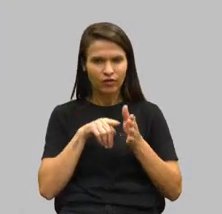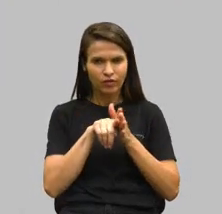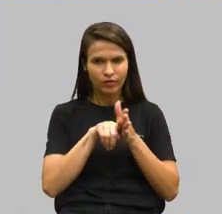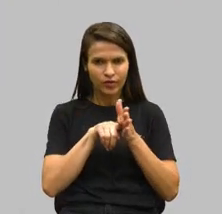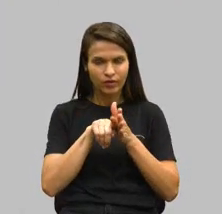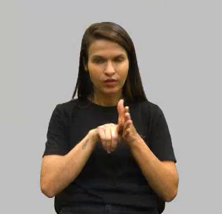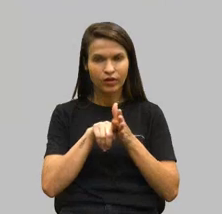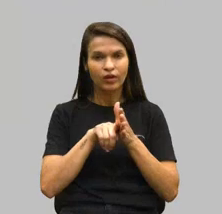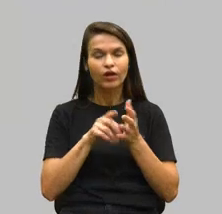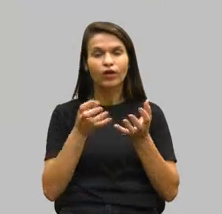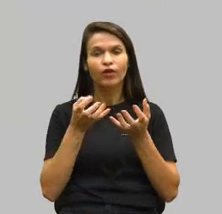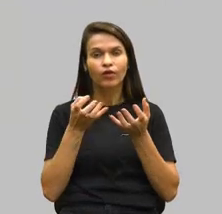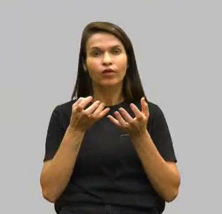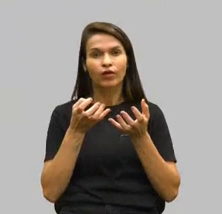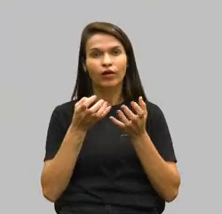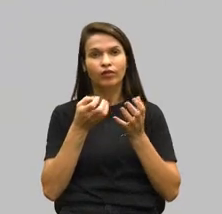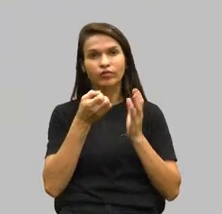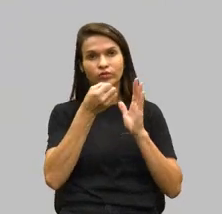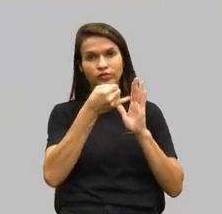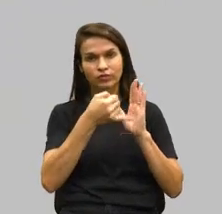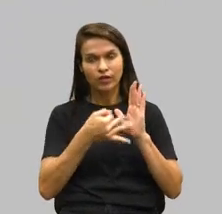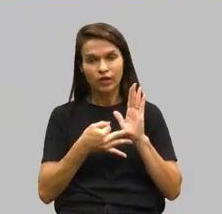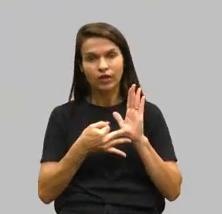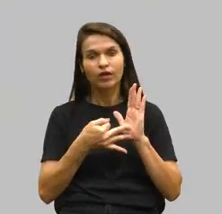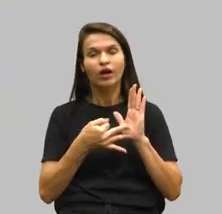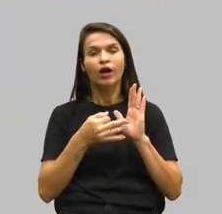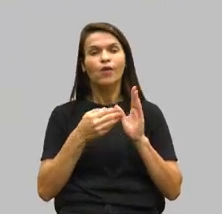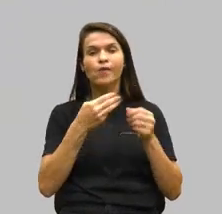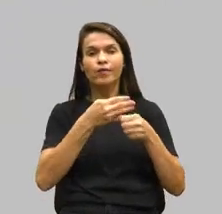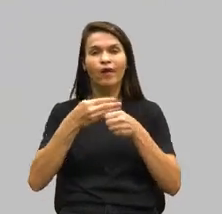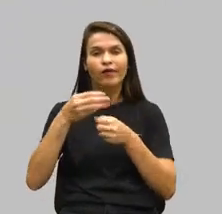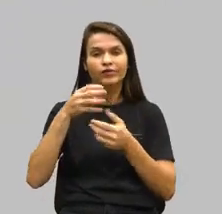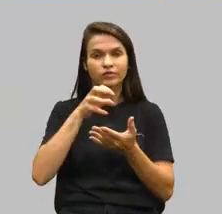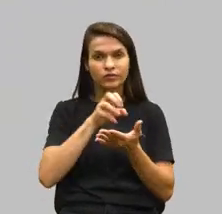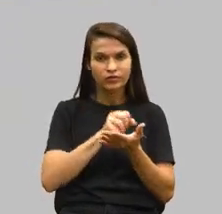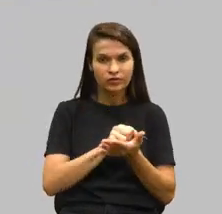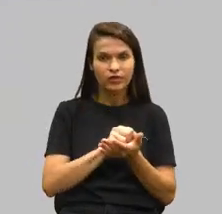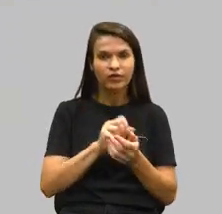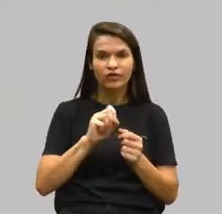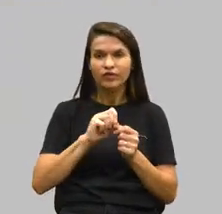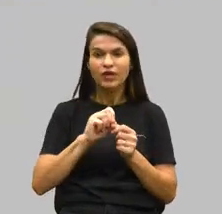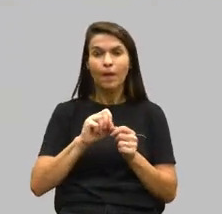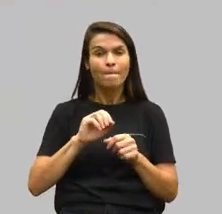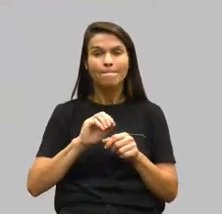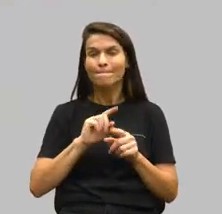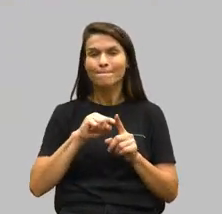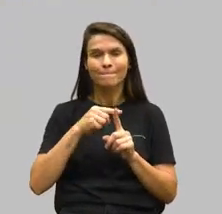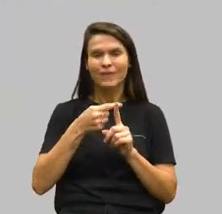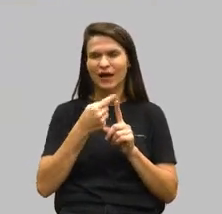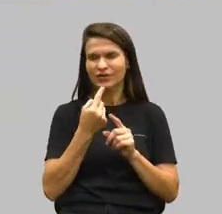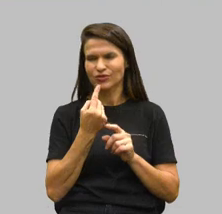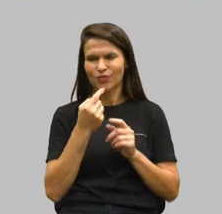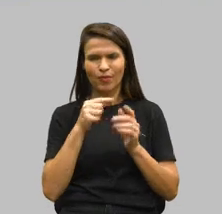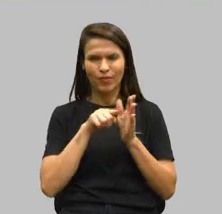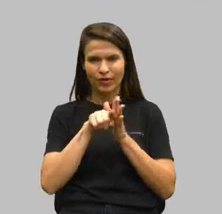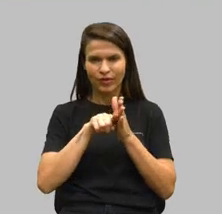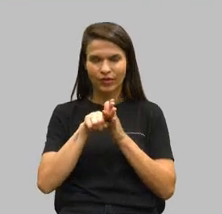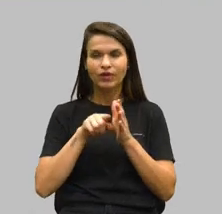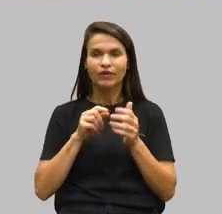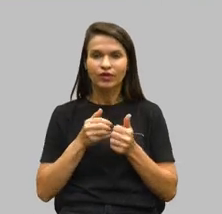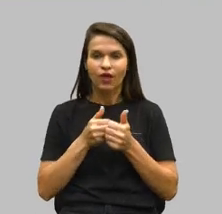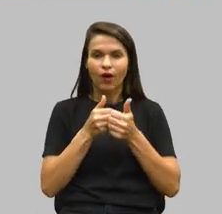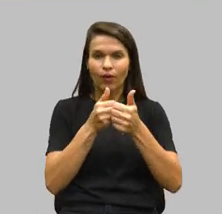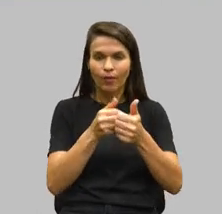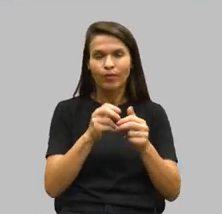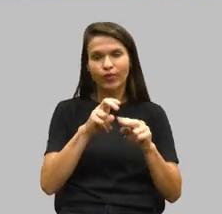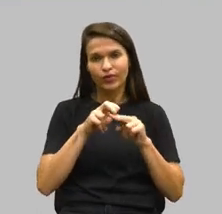quero aqui deixar que esses foram os municípios registrados e muitos municípios fizeram mais de uma consulta então eles têm feito acompanhamento por isso o